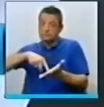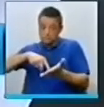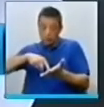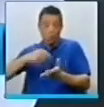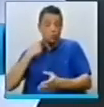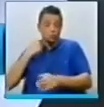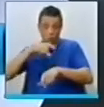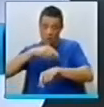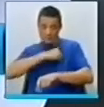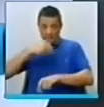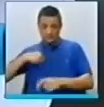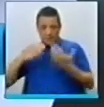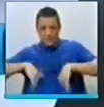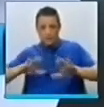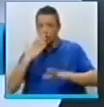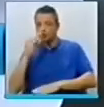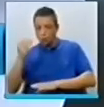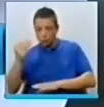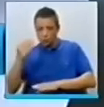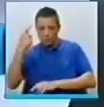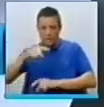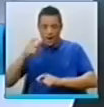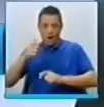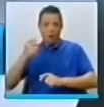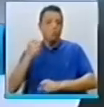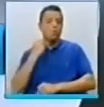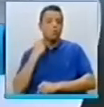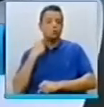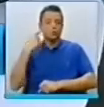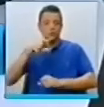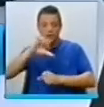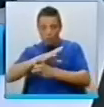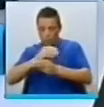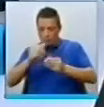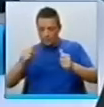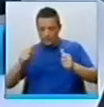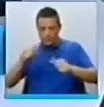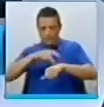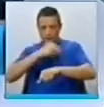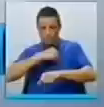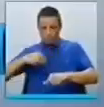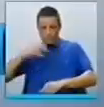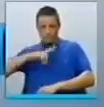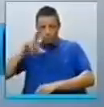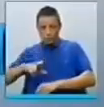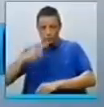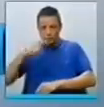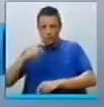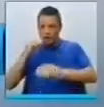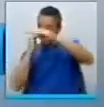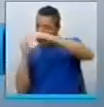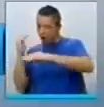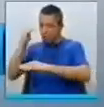nossos Estudantes São confrontados com um curso que tem qualidade os nossos cursos de medicina e os cursos de medicina em Portugal são cursos de alta